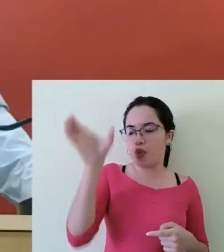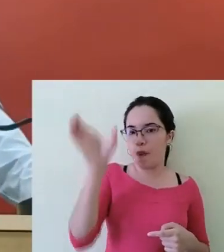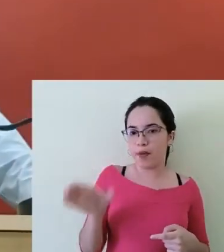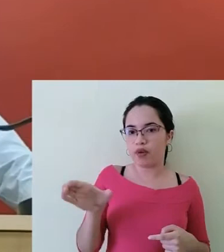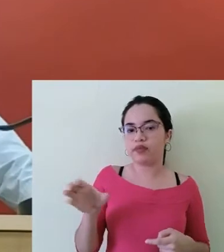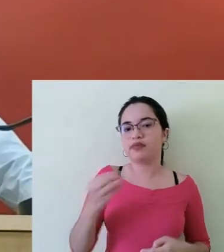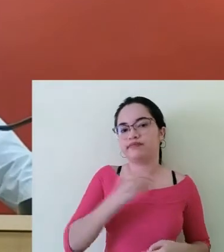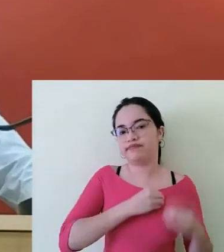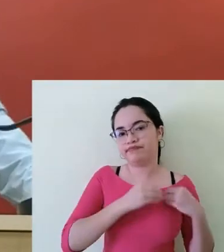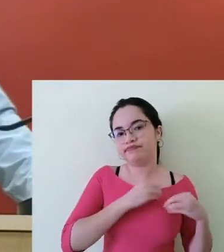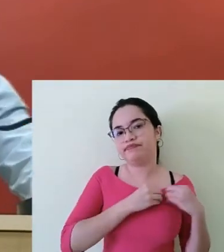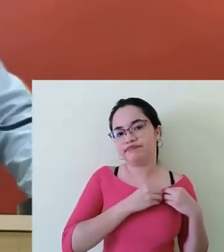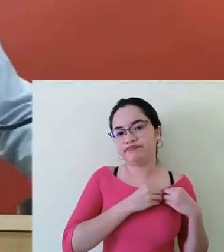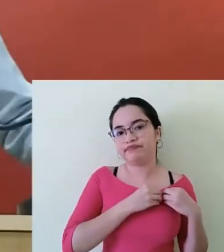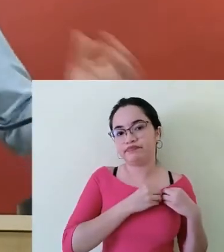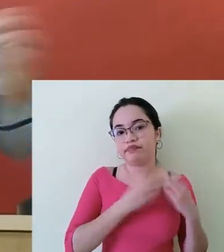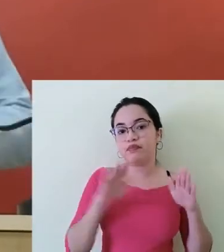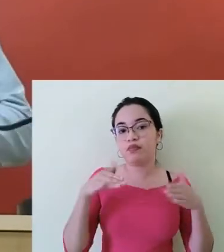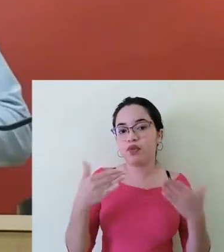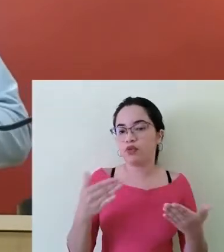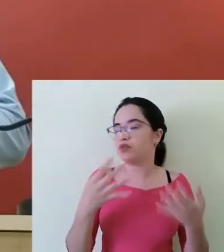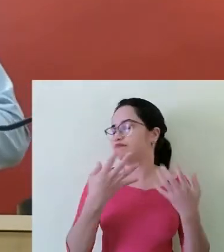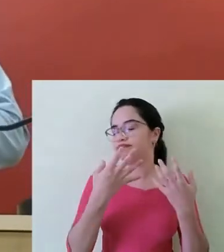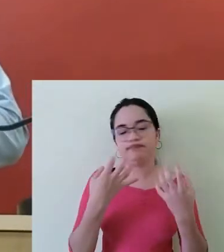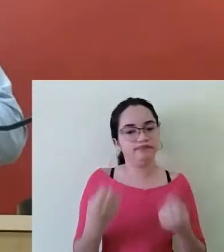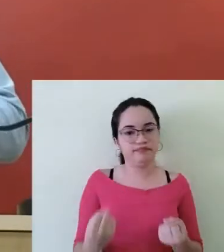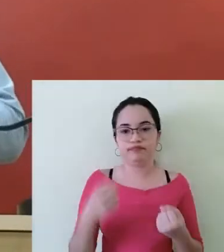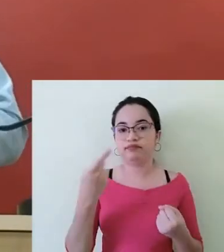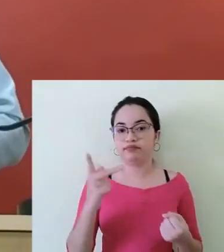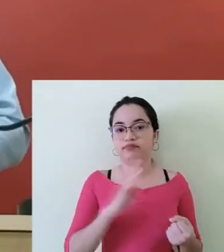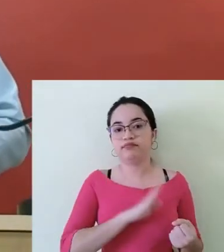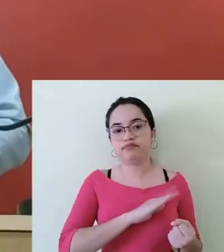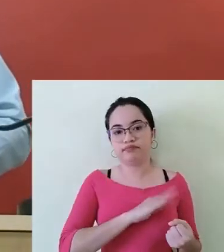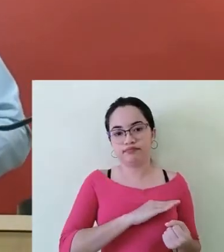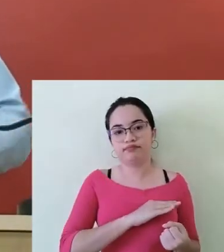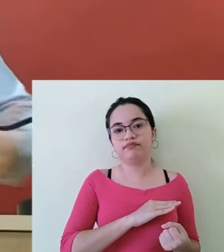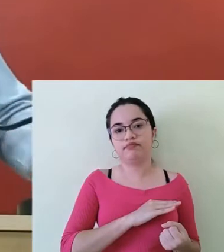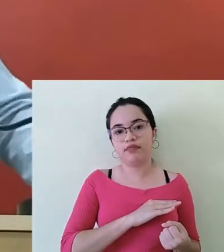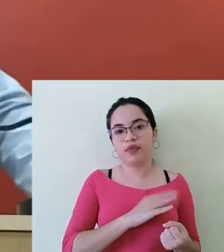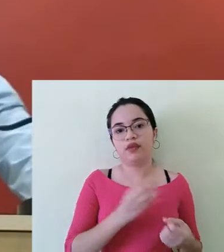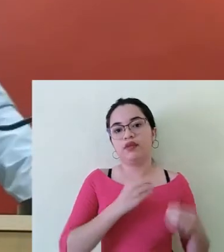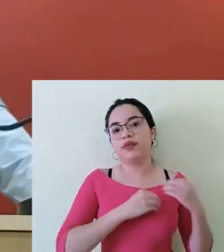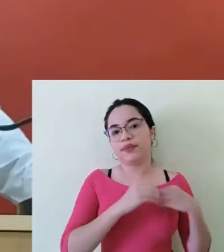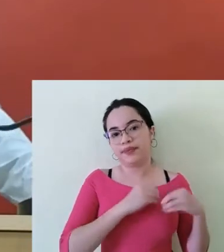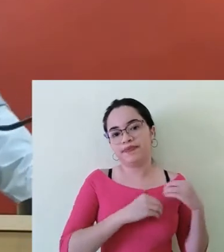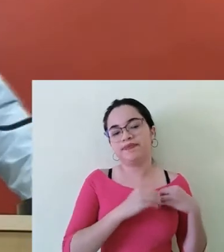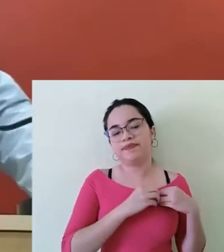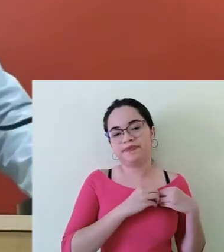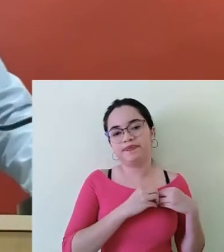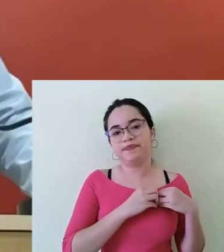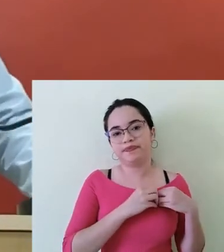comportamento pecaminoso, ao não aceitar que o seu coração está corrompido e